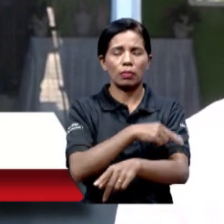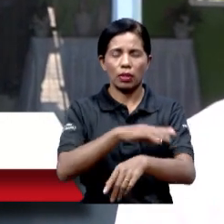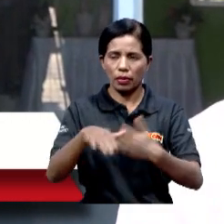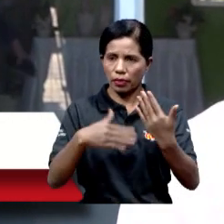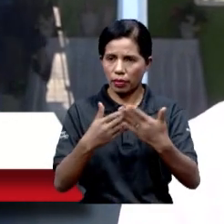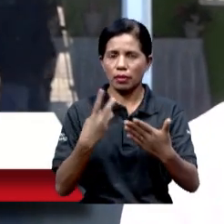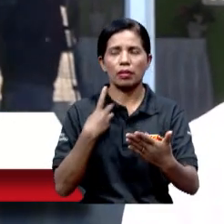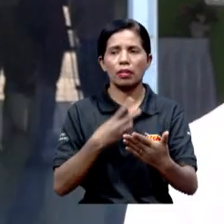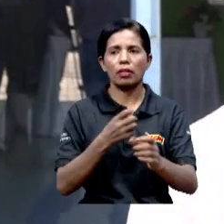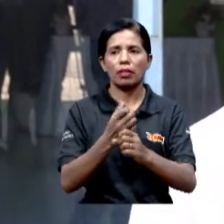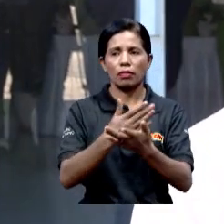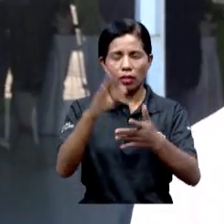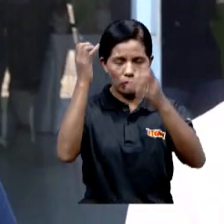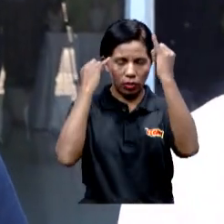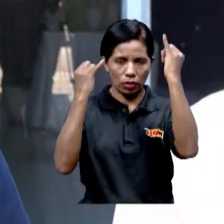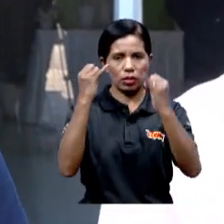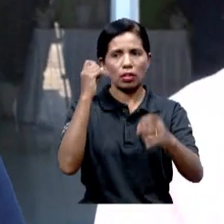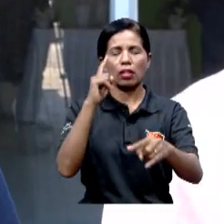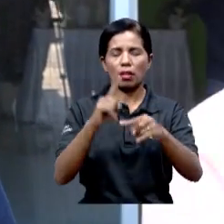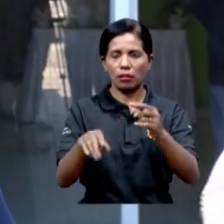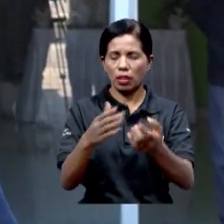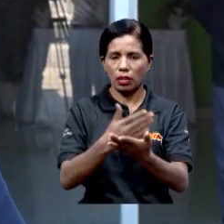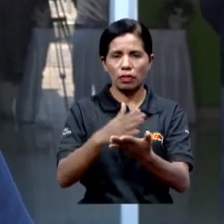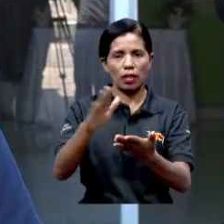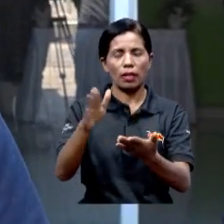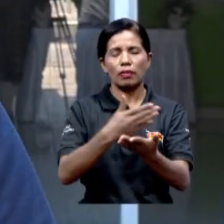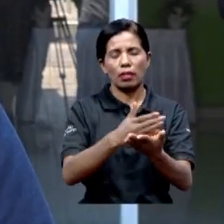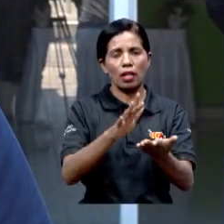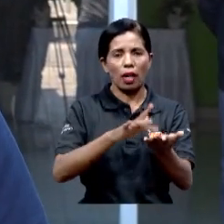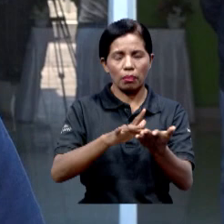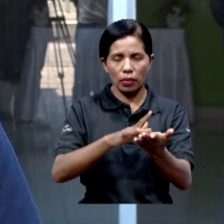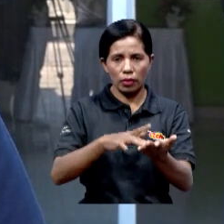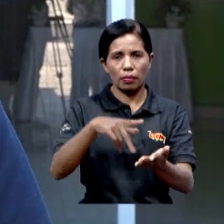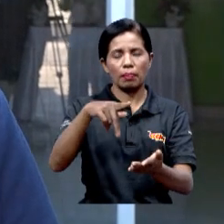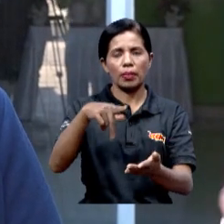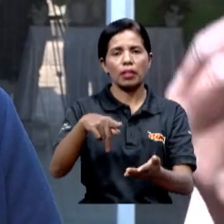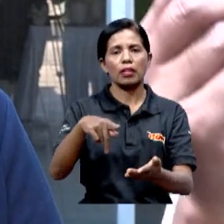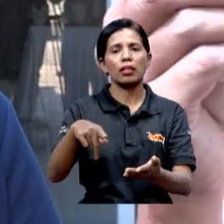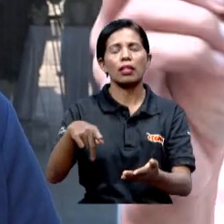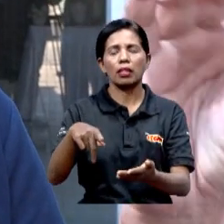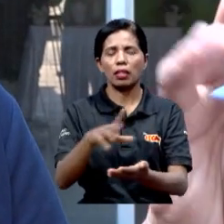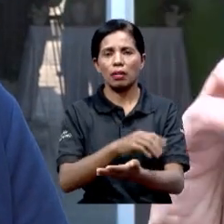zona informação atu labele distribuitan iha facilidade sirah.